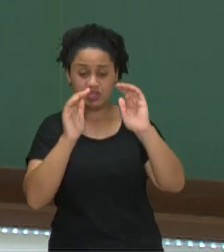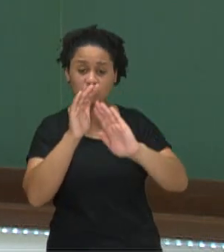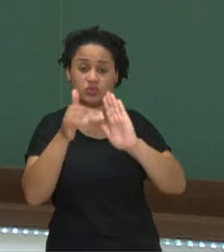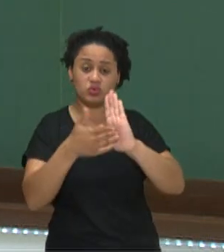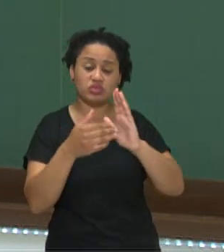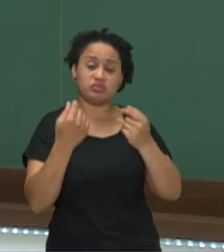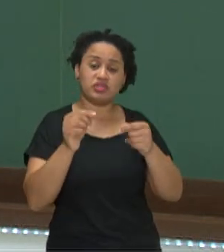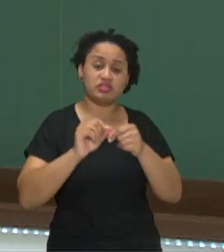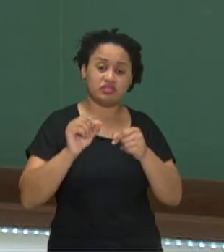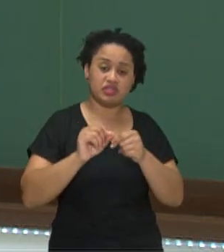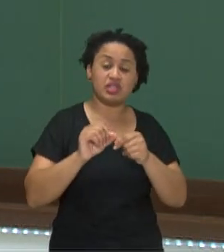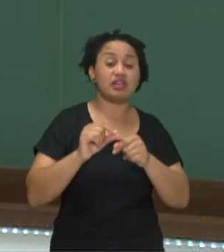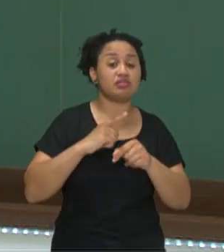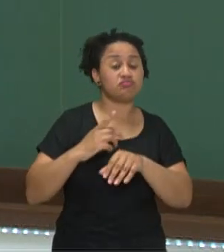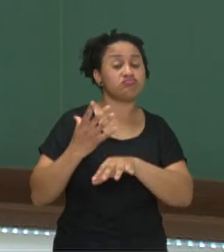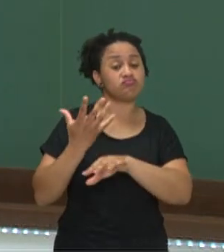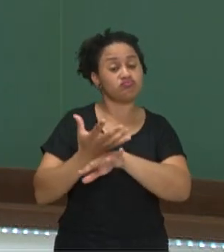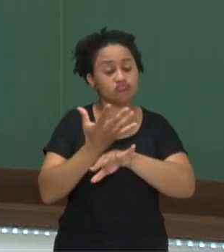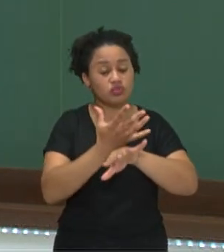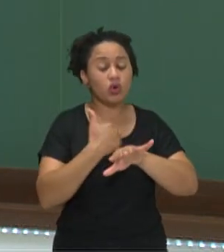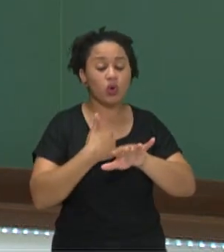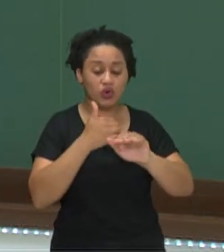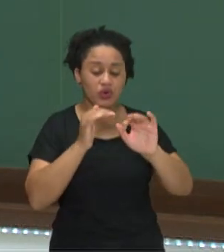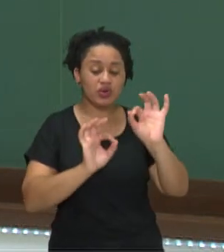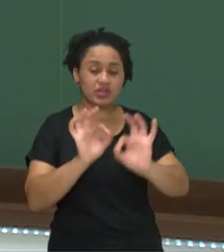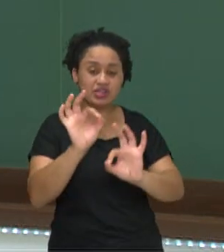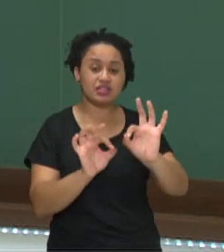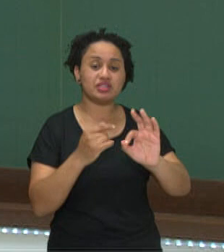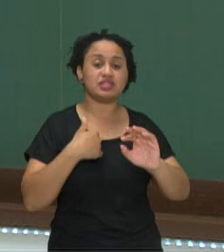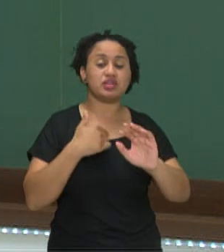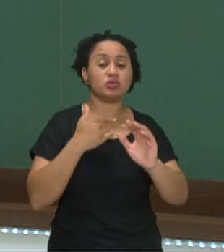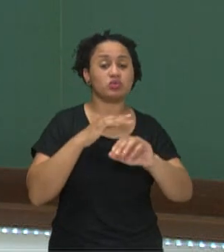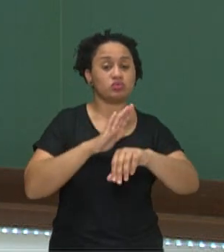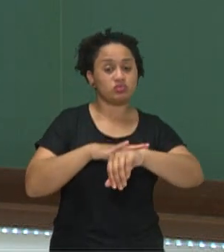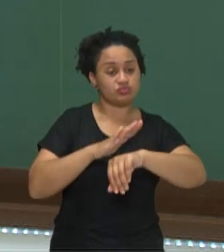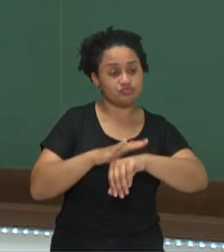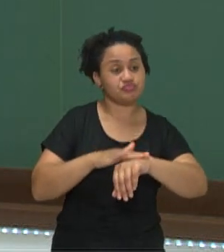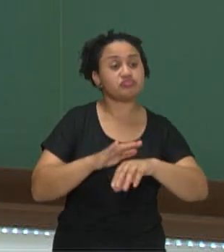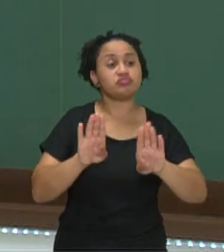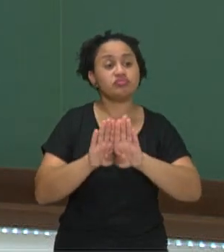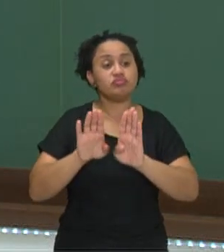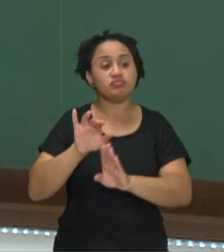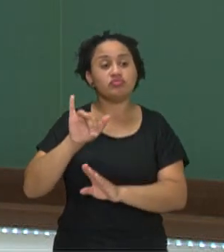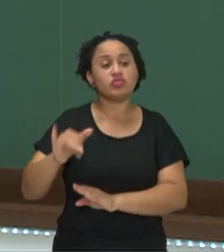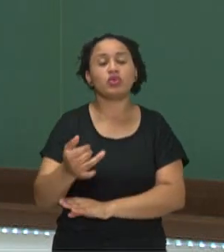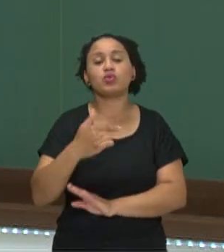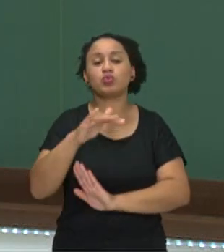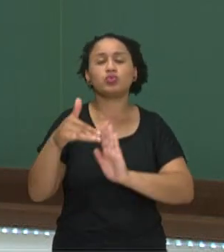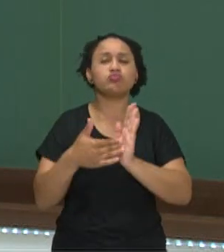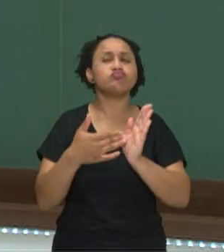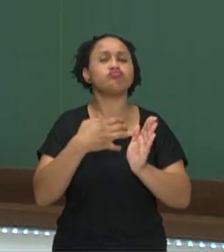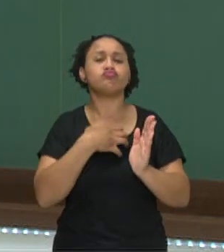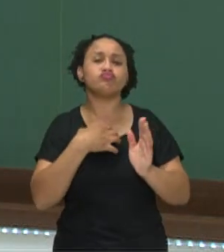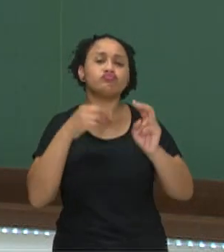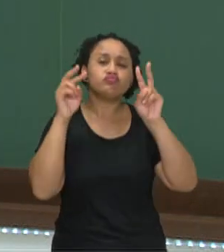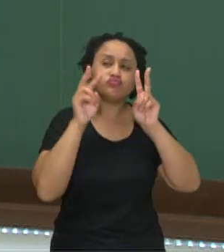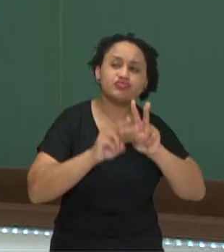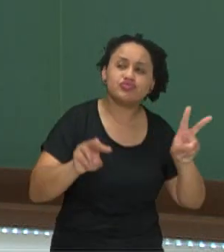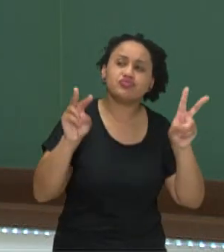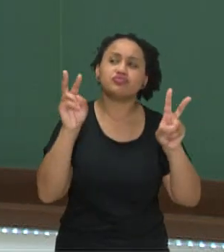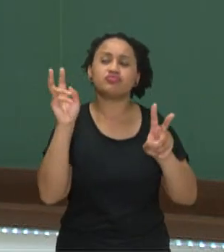tenha disciplina com relação ao seu cronograma, sua gestão do tempo. Explore os sentidos, né? Aprendizagem